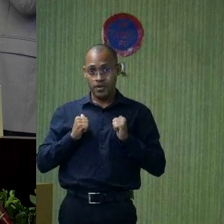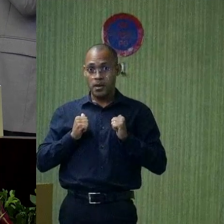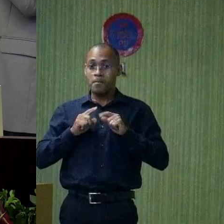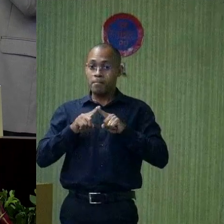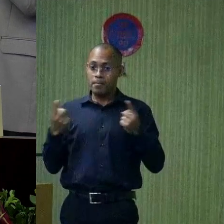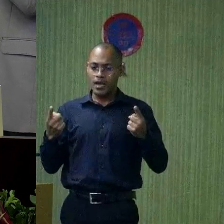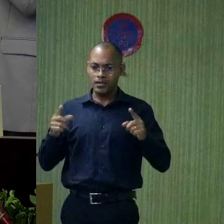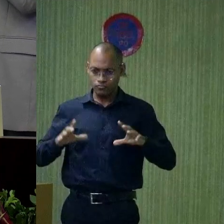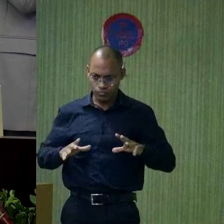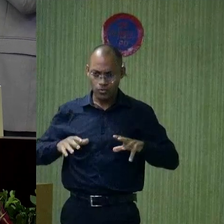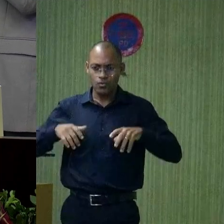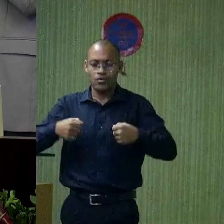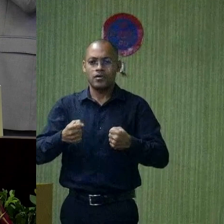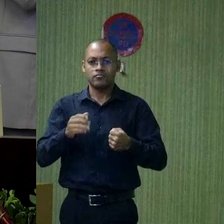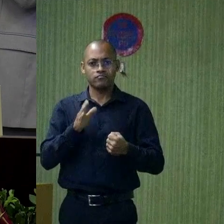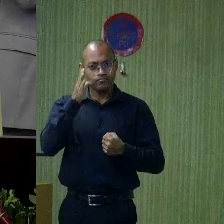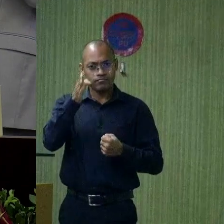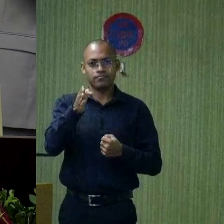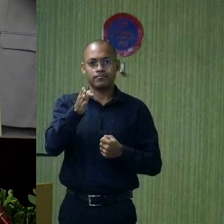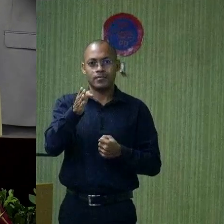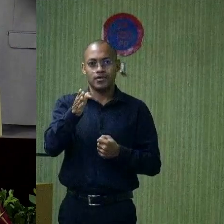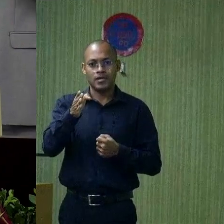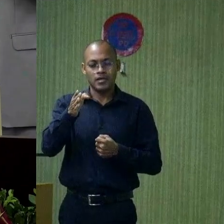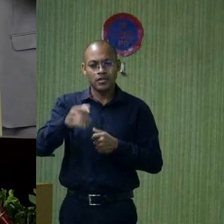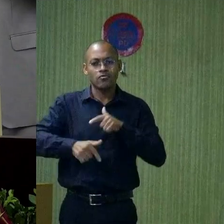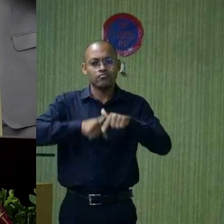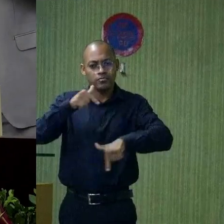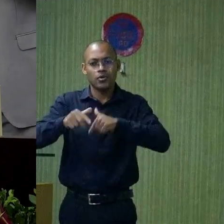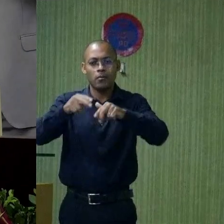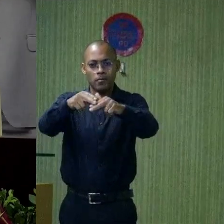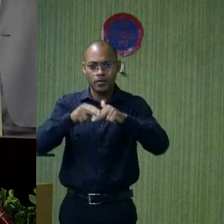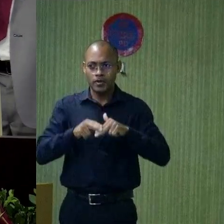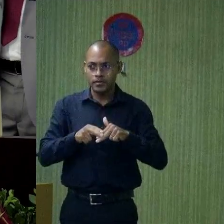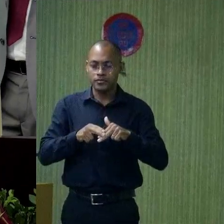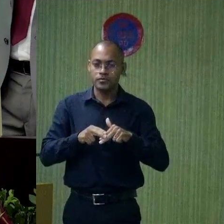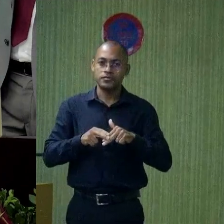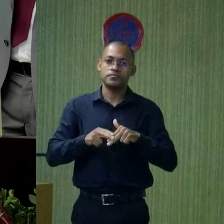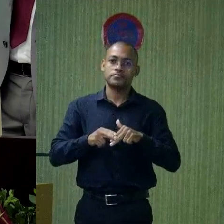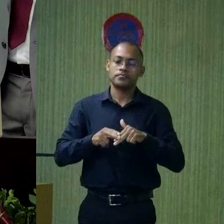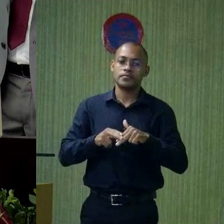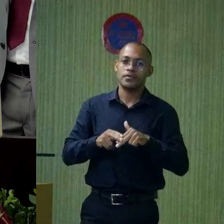passado de exploração e de rotina Então não nos deixemos né